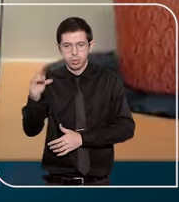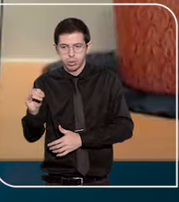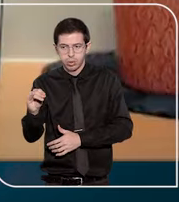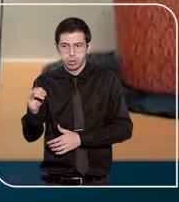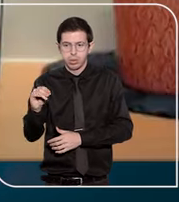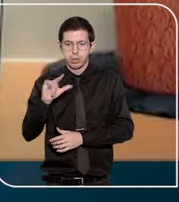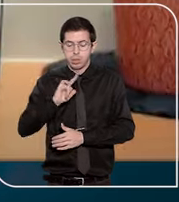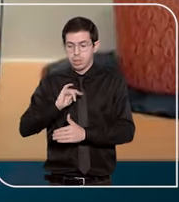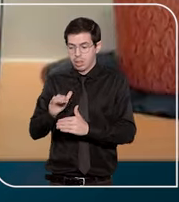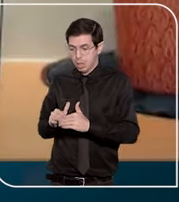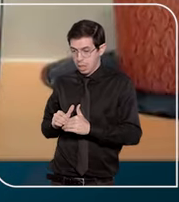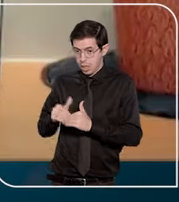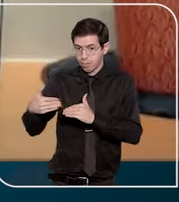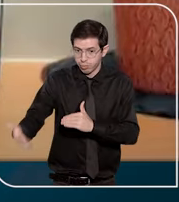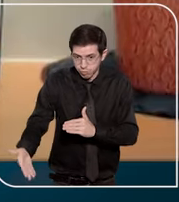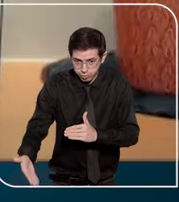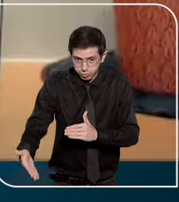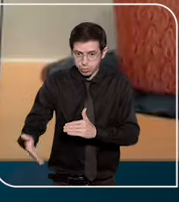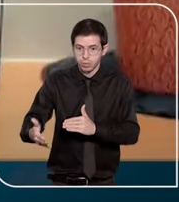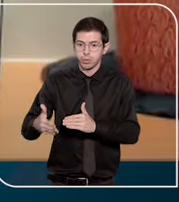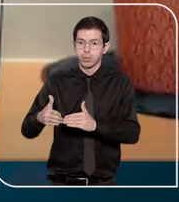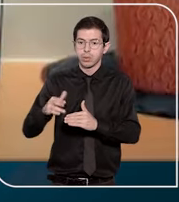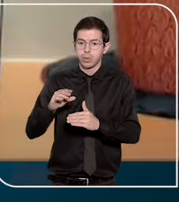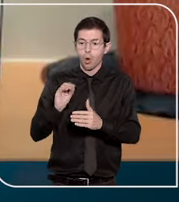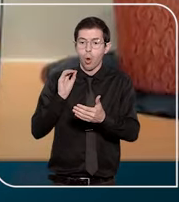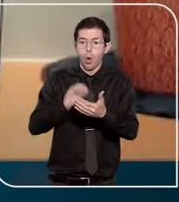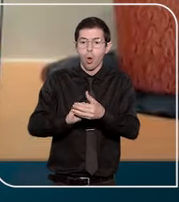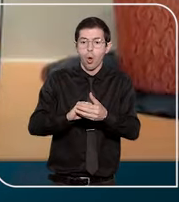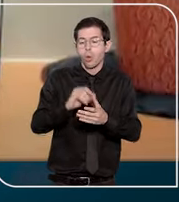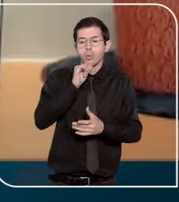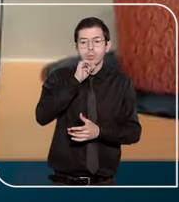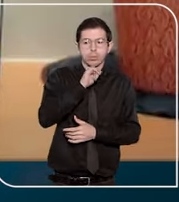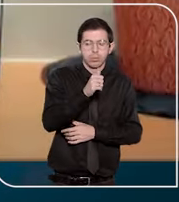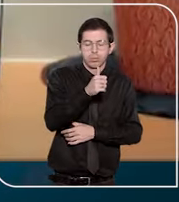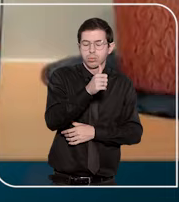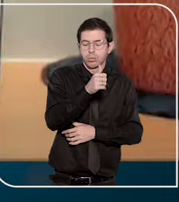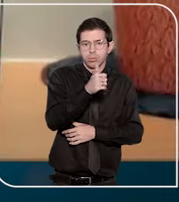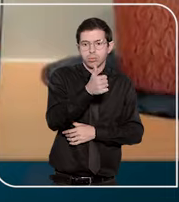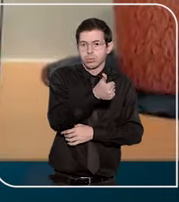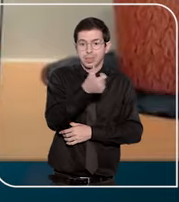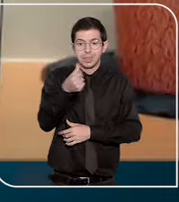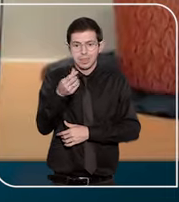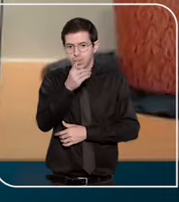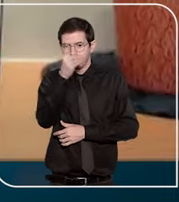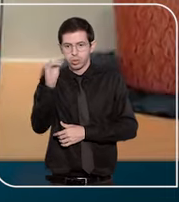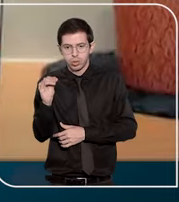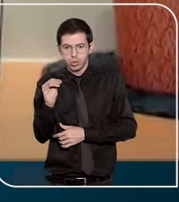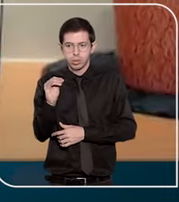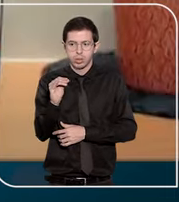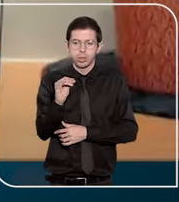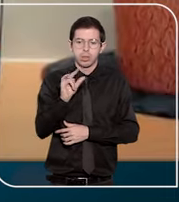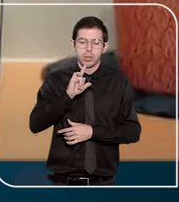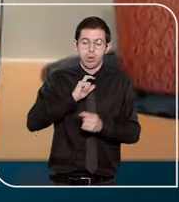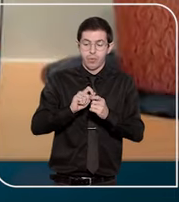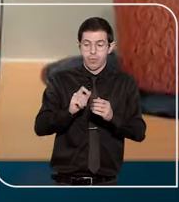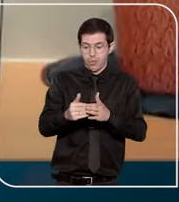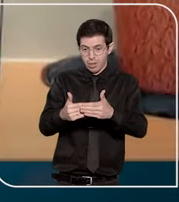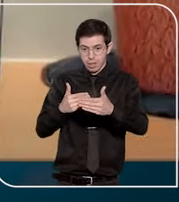foi extrapolado a parte interpôs o recurso extraordinário no 16º, 17º, sendo que não havia ali no meio